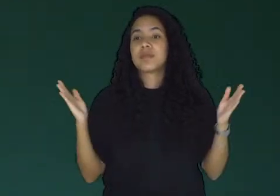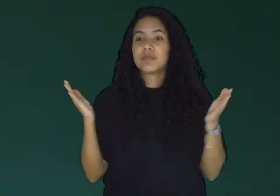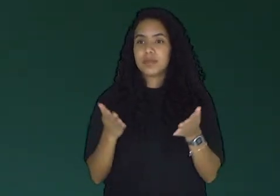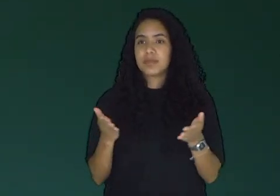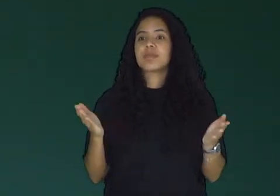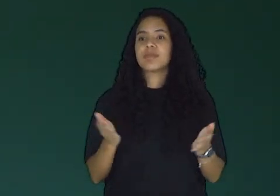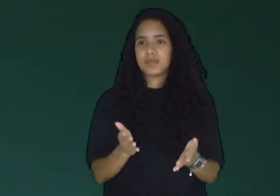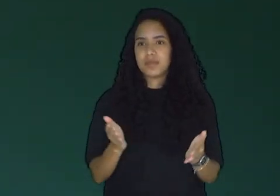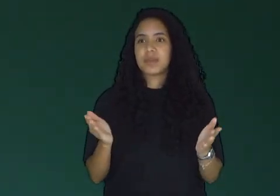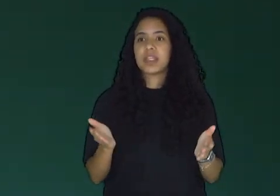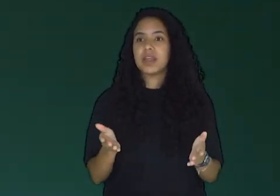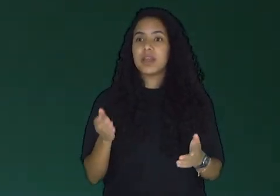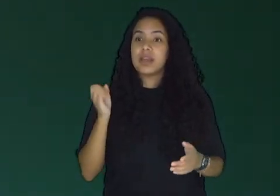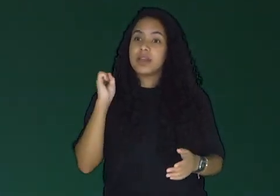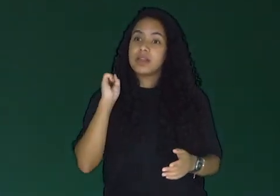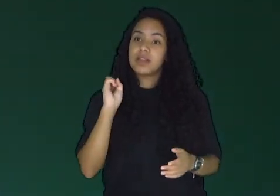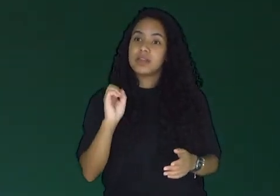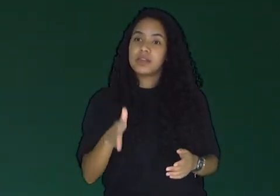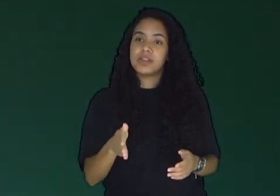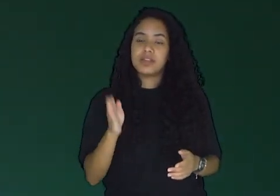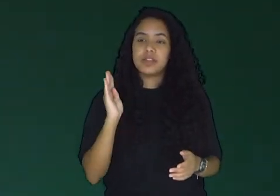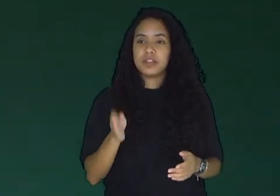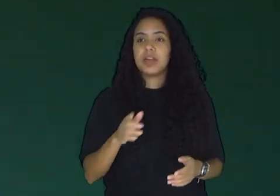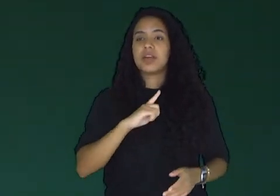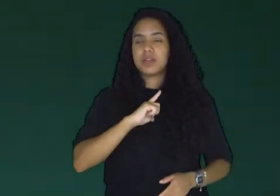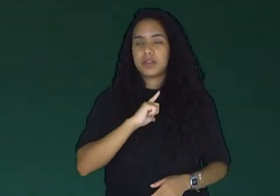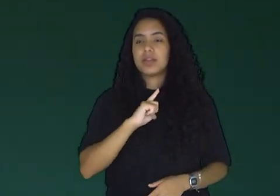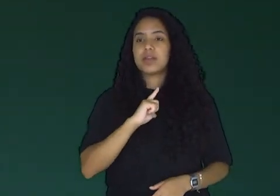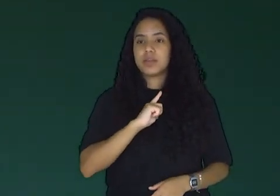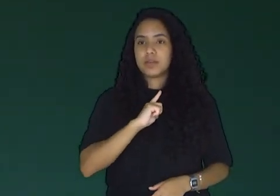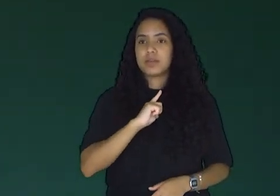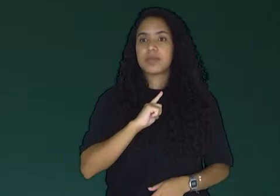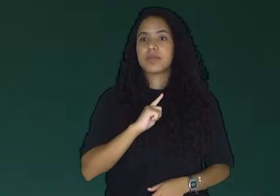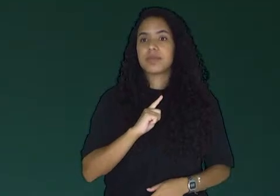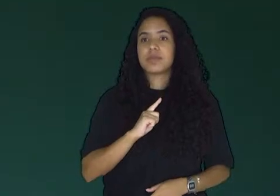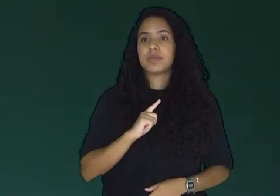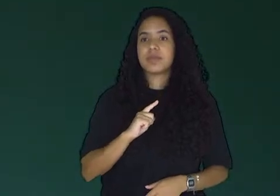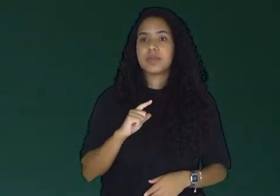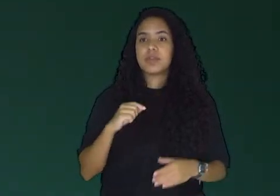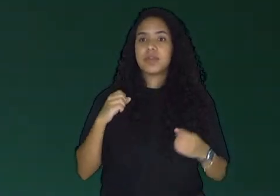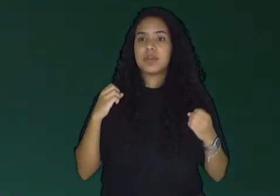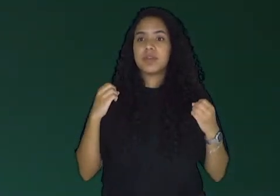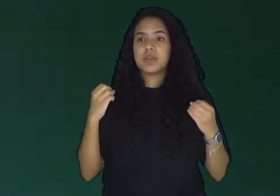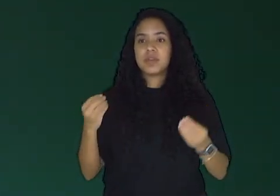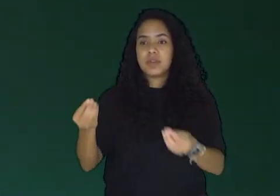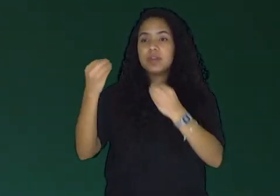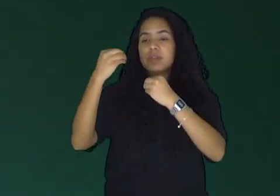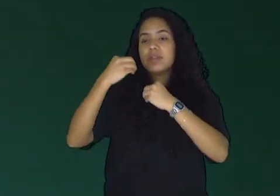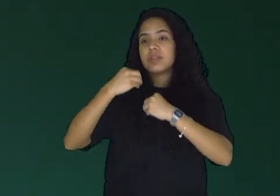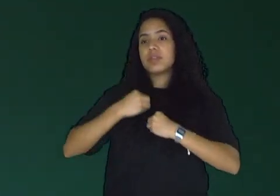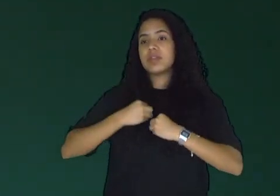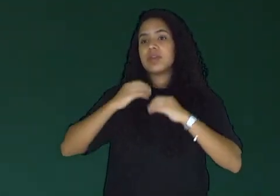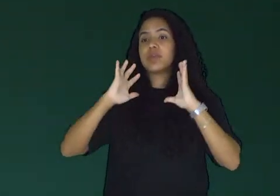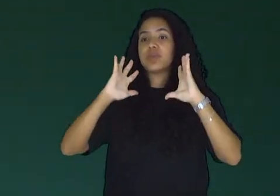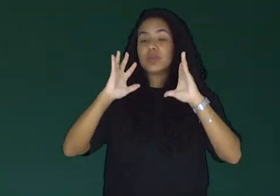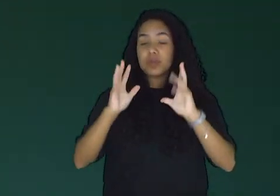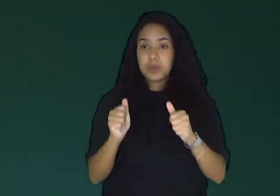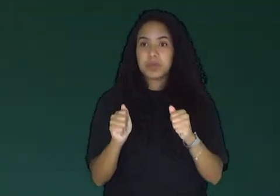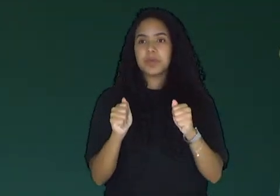o seu divino poder nos deu tudo, tudo o que diz respeito à